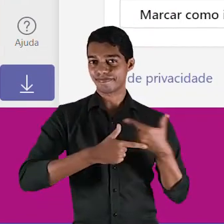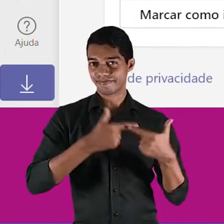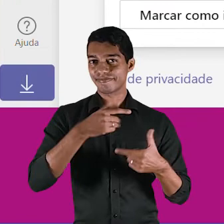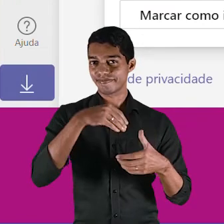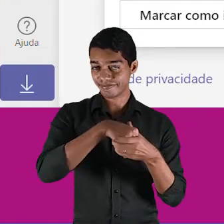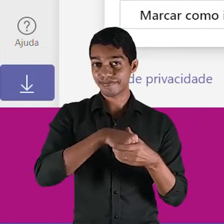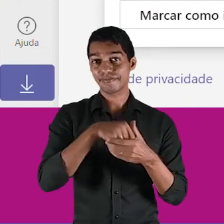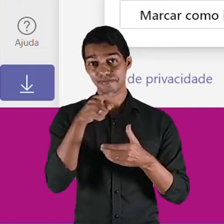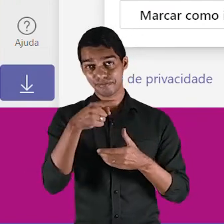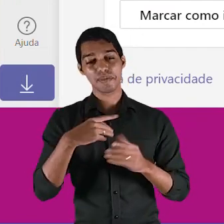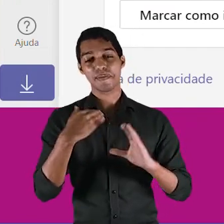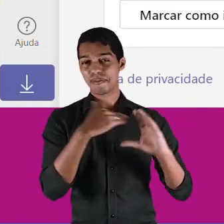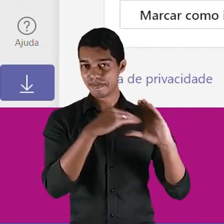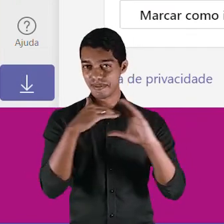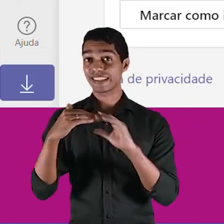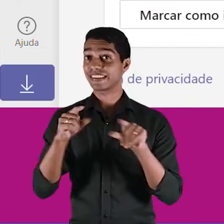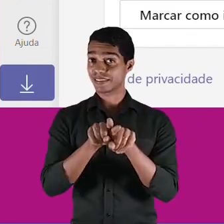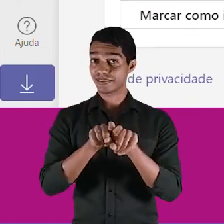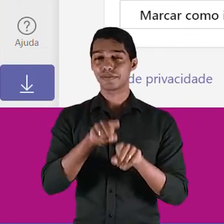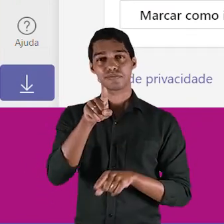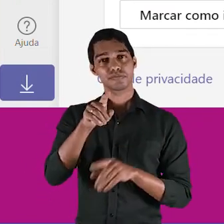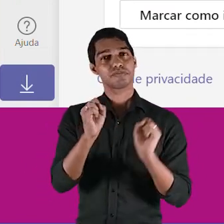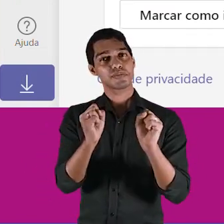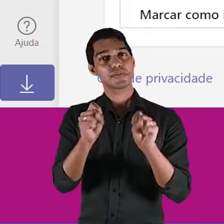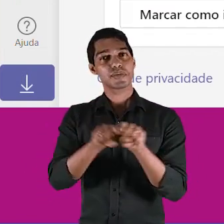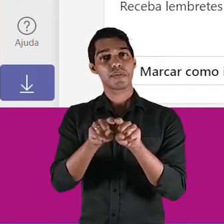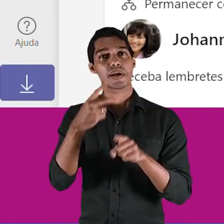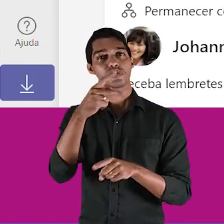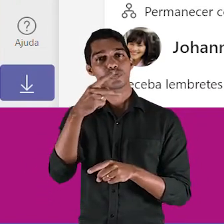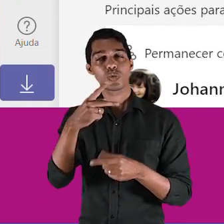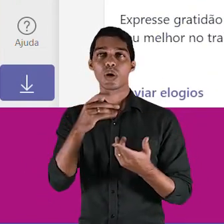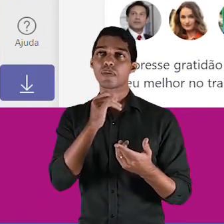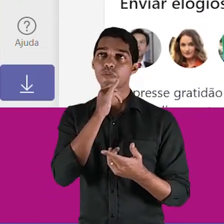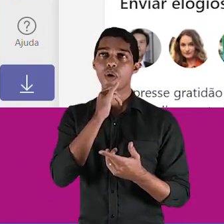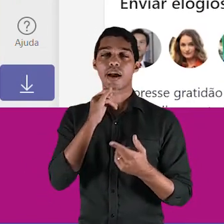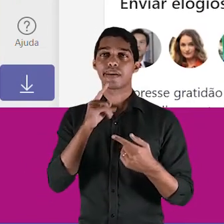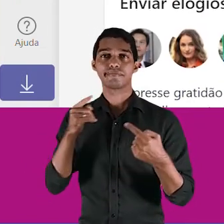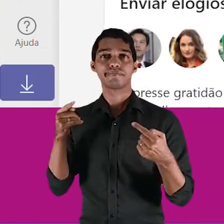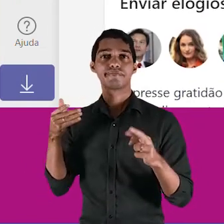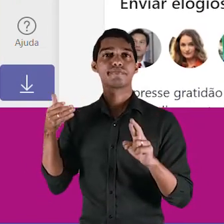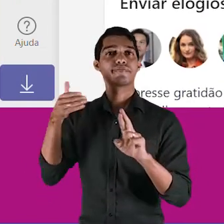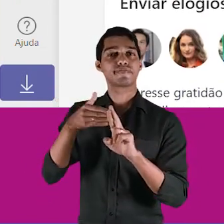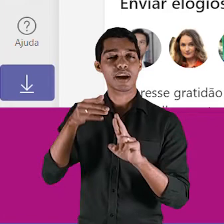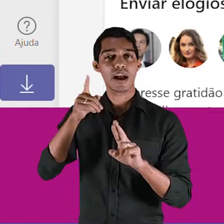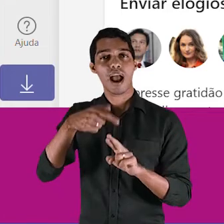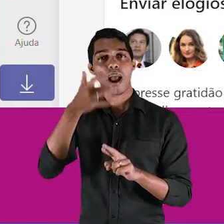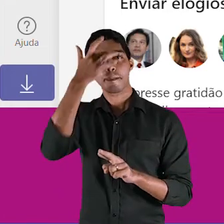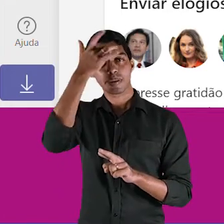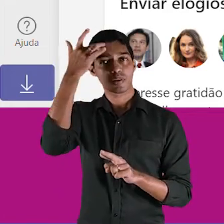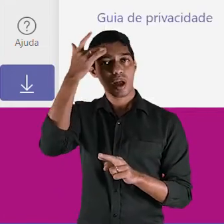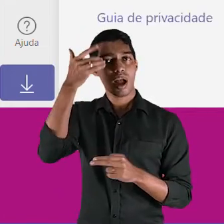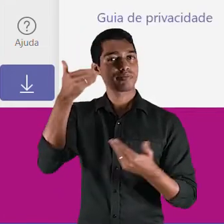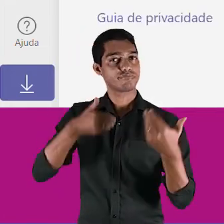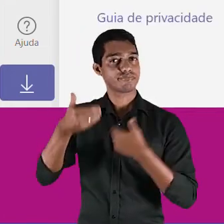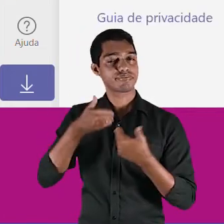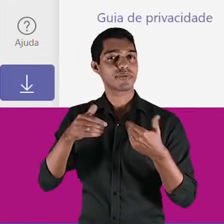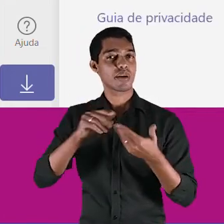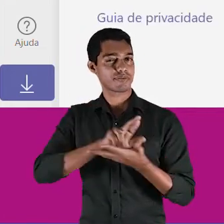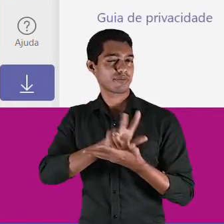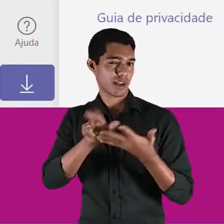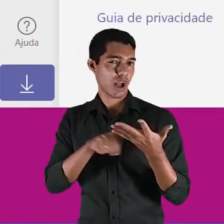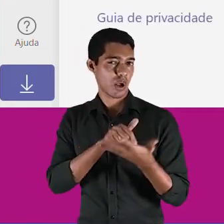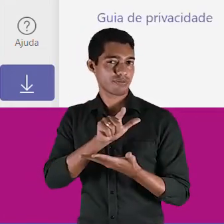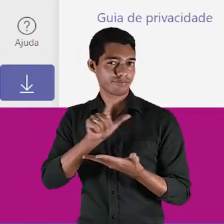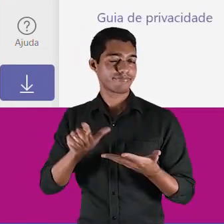os seus trabalhos, suas conquistas. Você pode também checar algumas atividades relacionadas à mental health, como body scan, focus